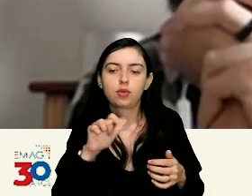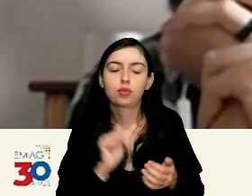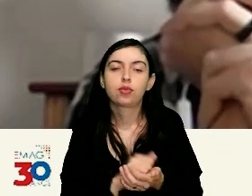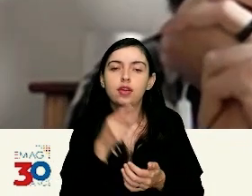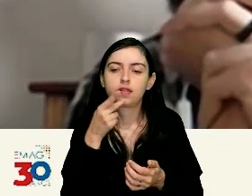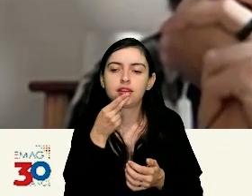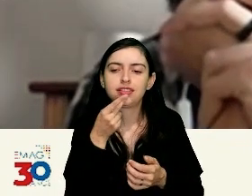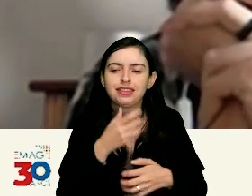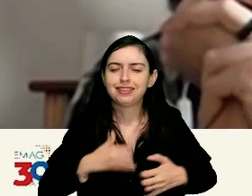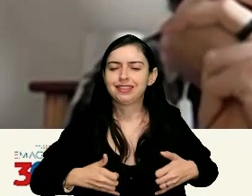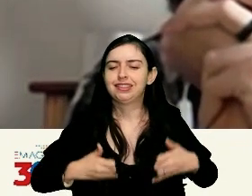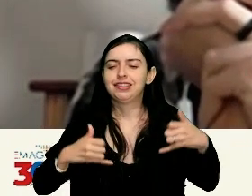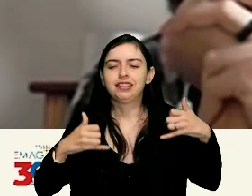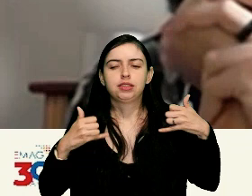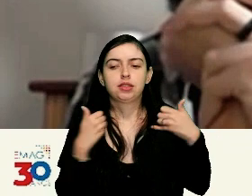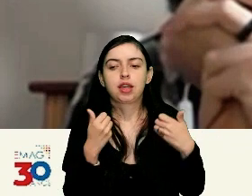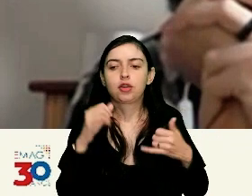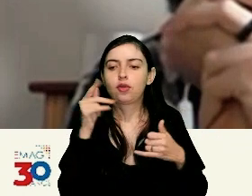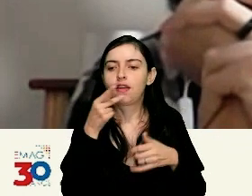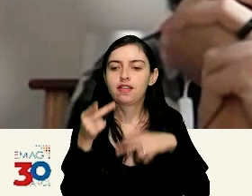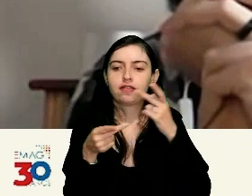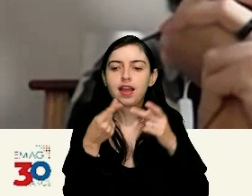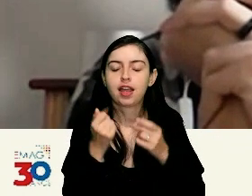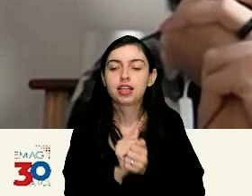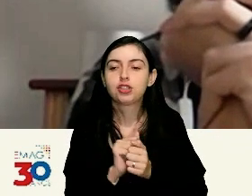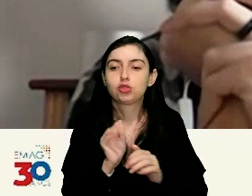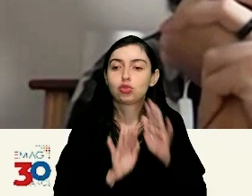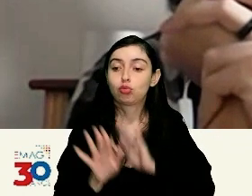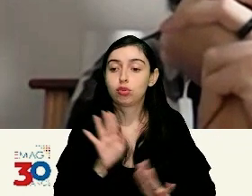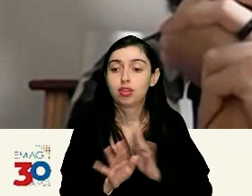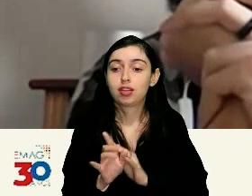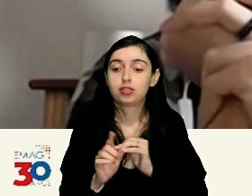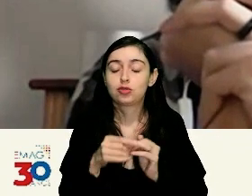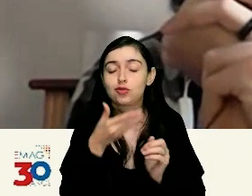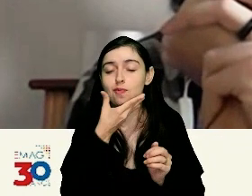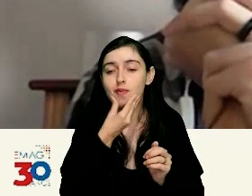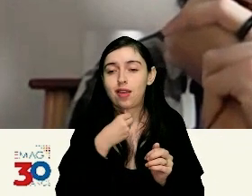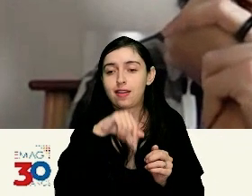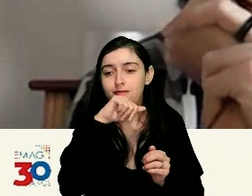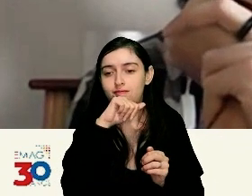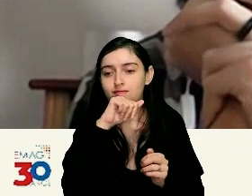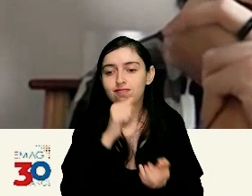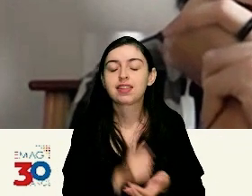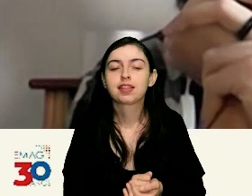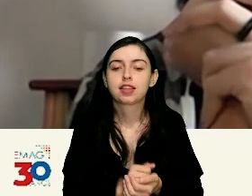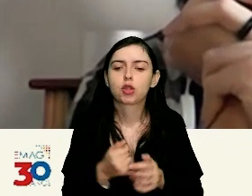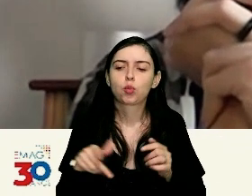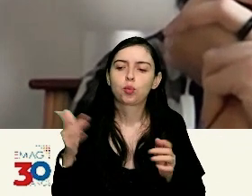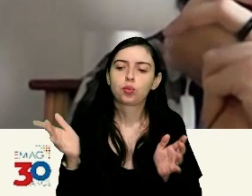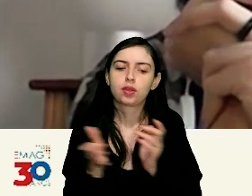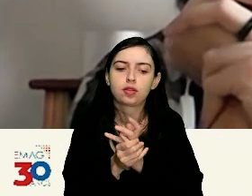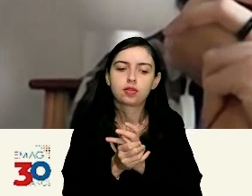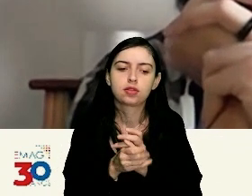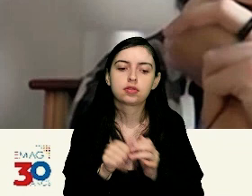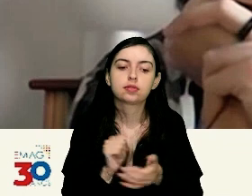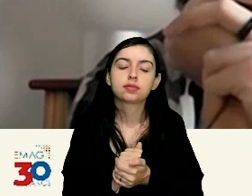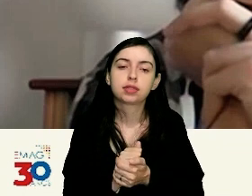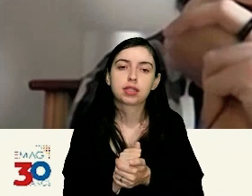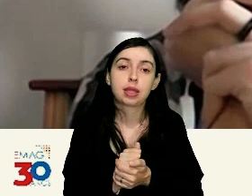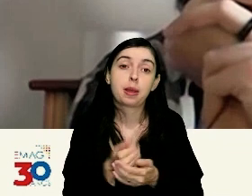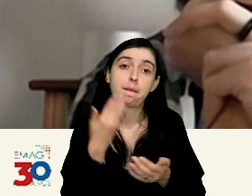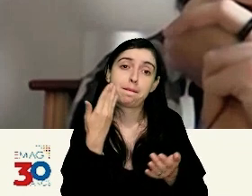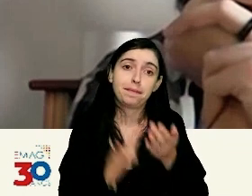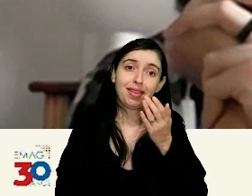ser pai. Eu e minha companheira Jéssica voltaremos a tentar em breve. Eu falo voltaremos porque tivemos uma perda de gravidez há 1